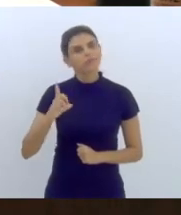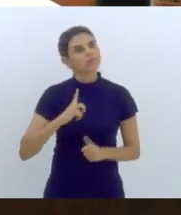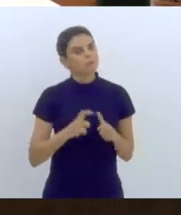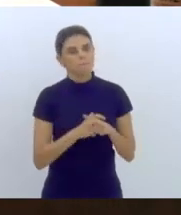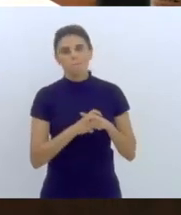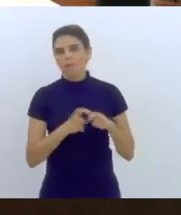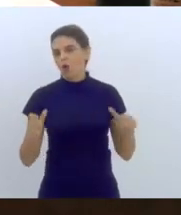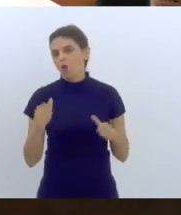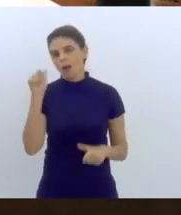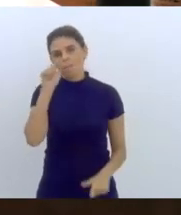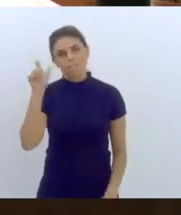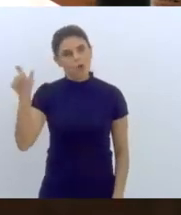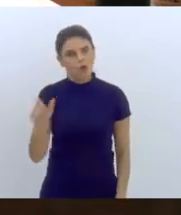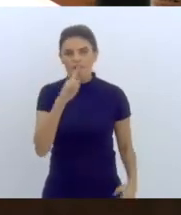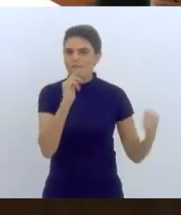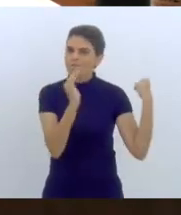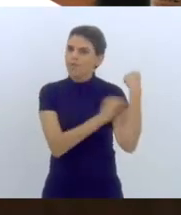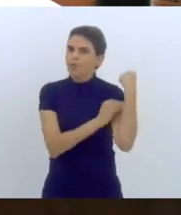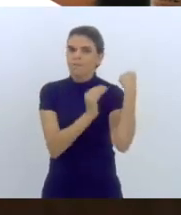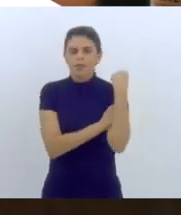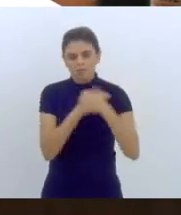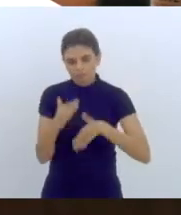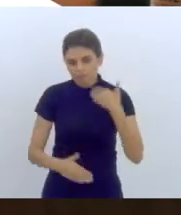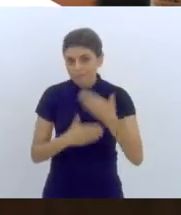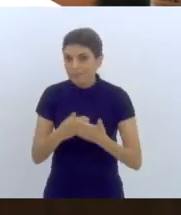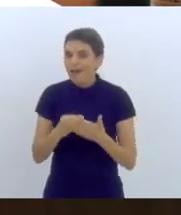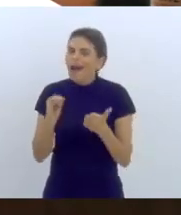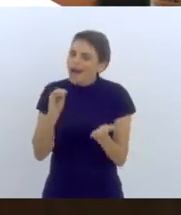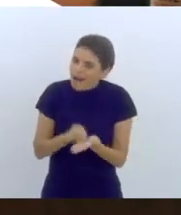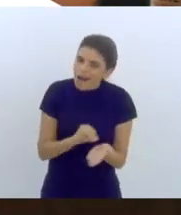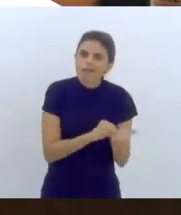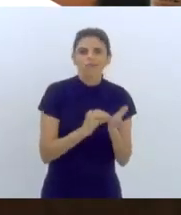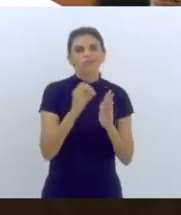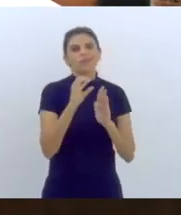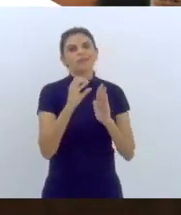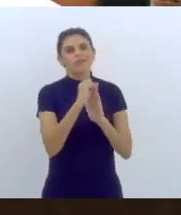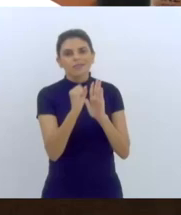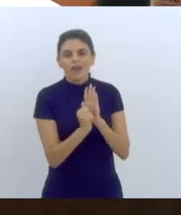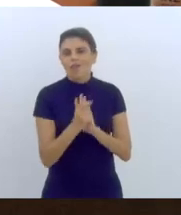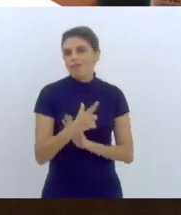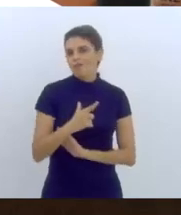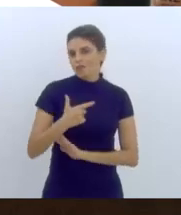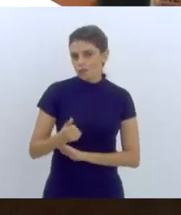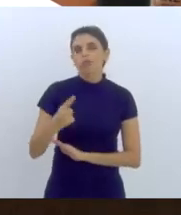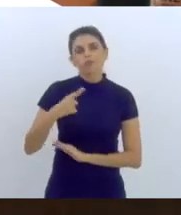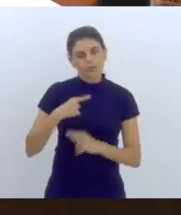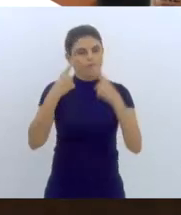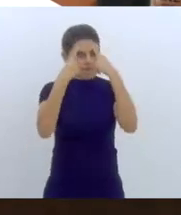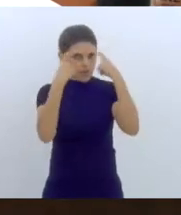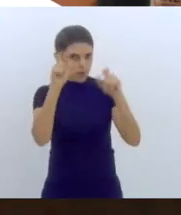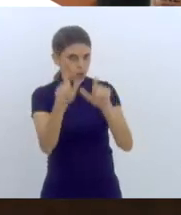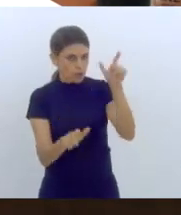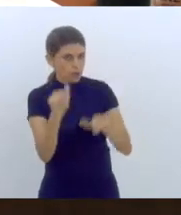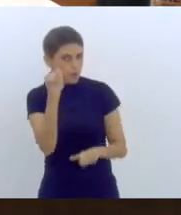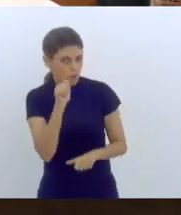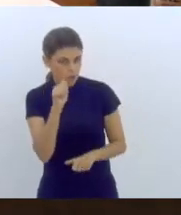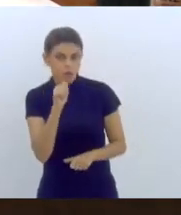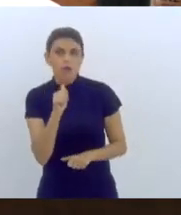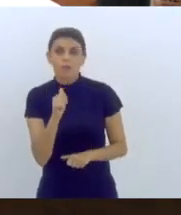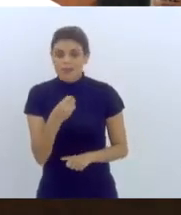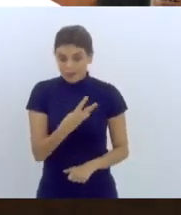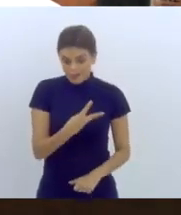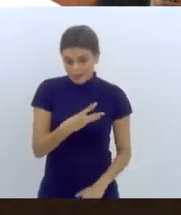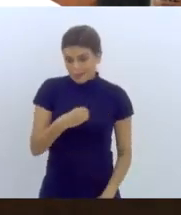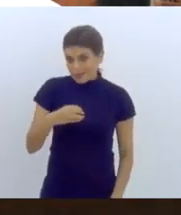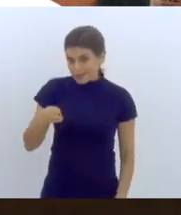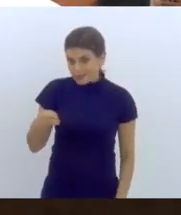maioria feminina, porém a violência contra a mulher, ainda no século XXI, é uma presença real. 300